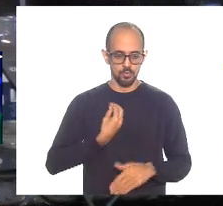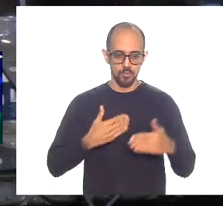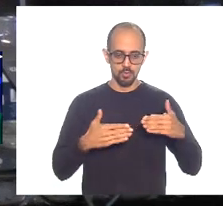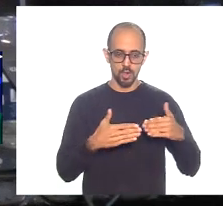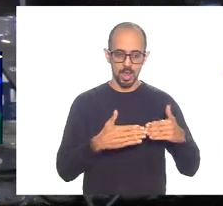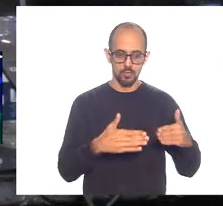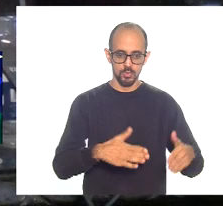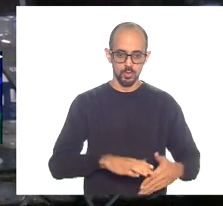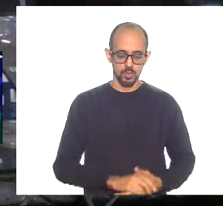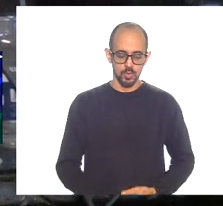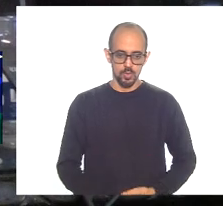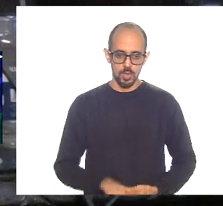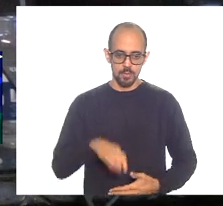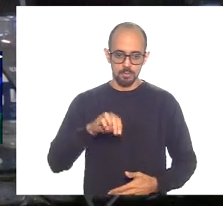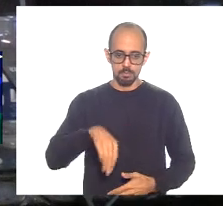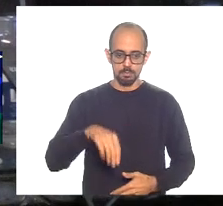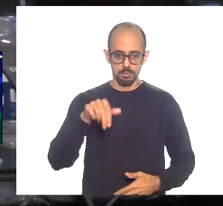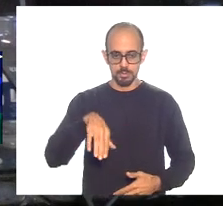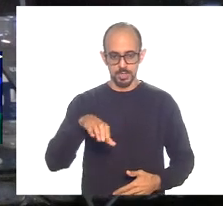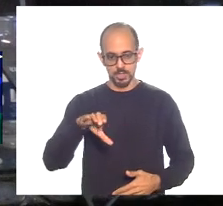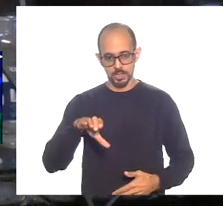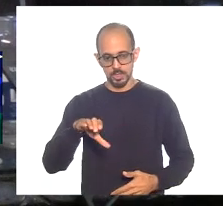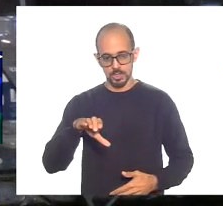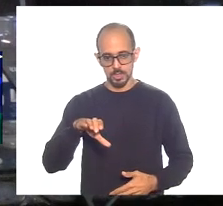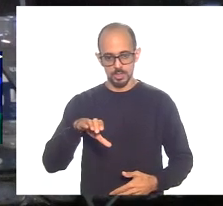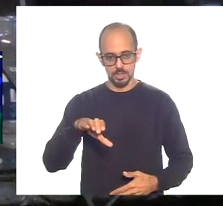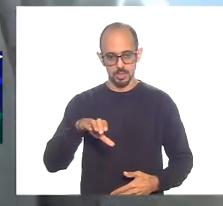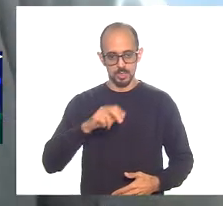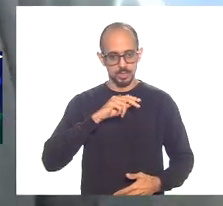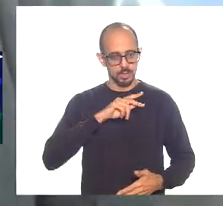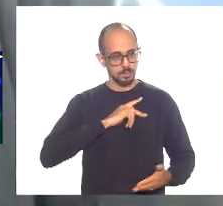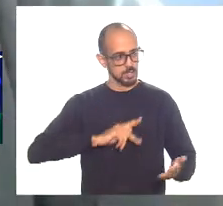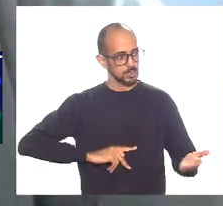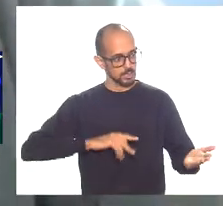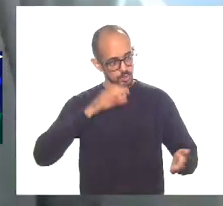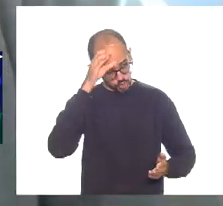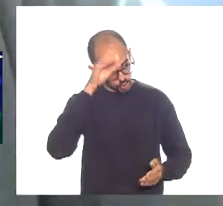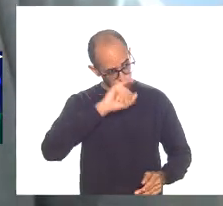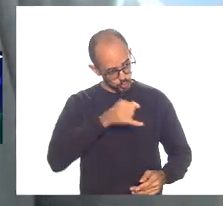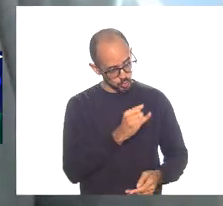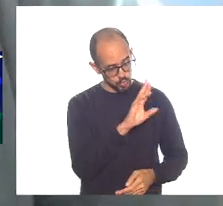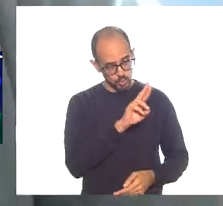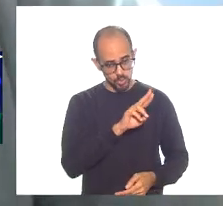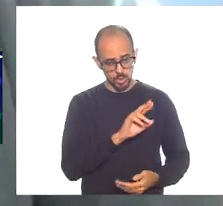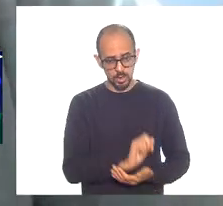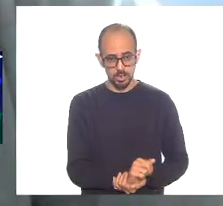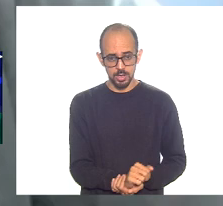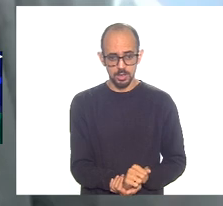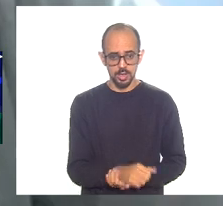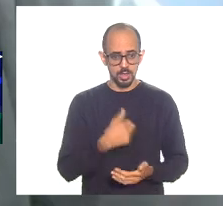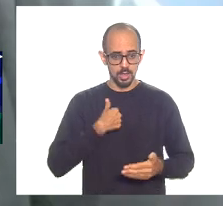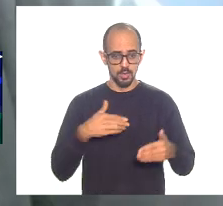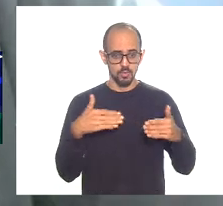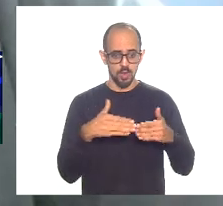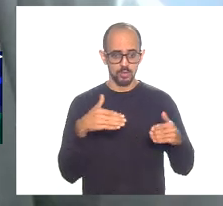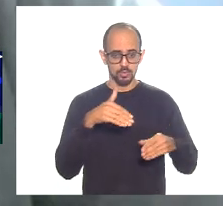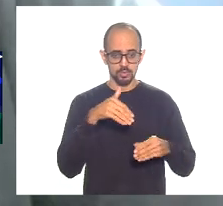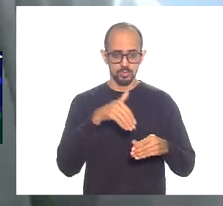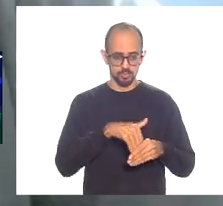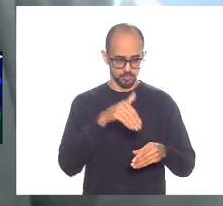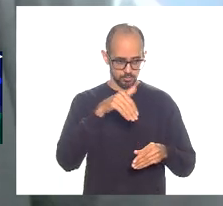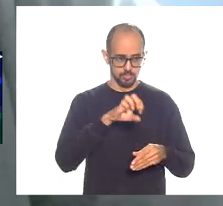deputado Carlos minc e é presidente tia Ju Eu voto favorável